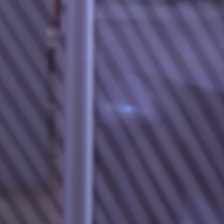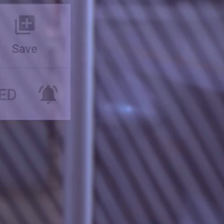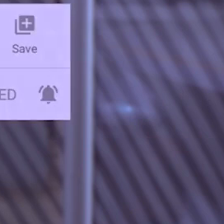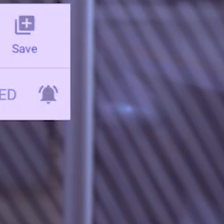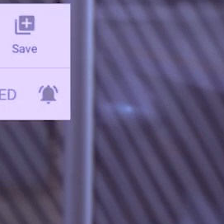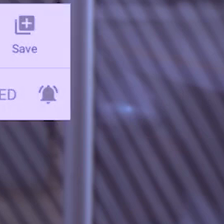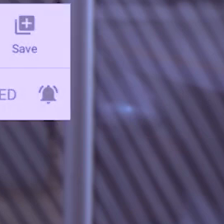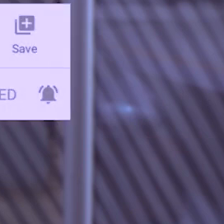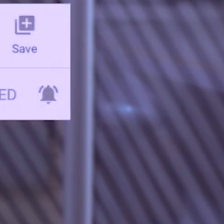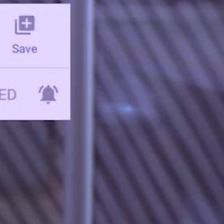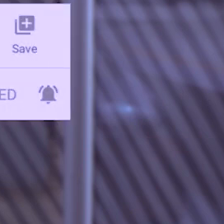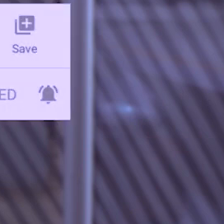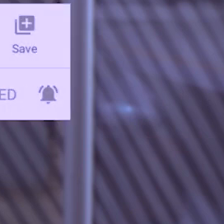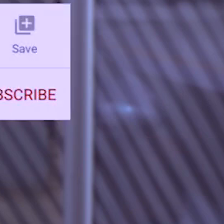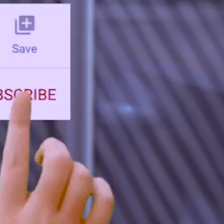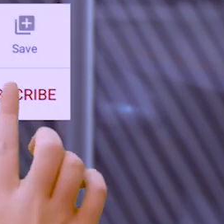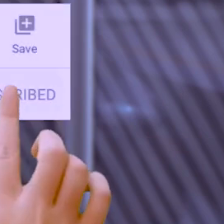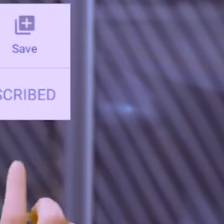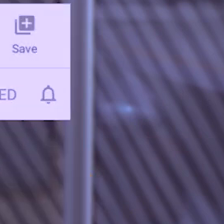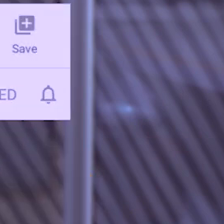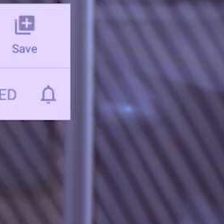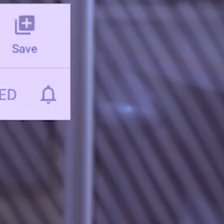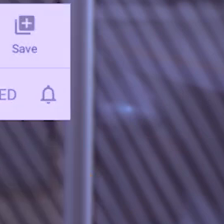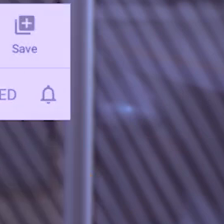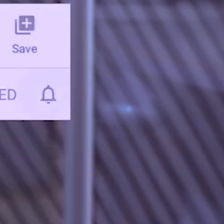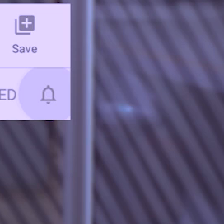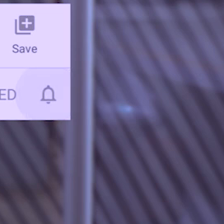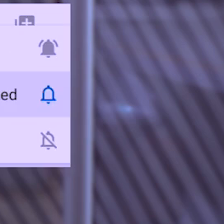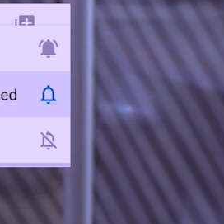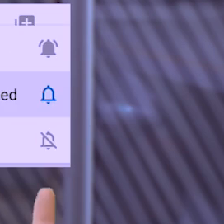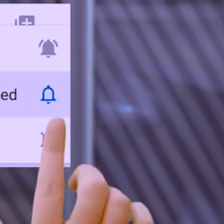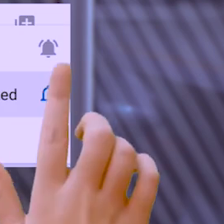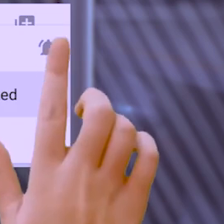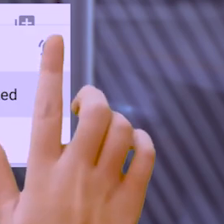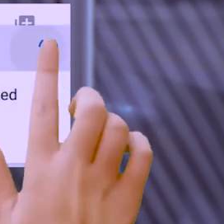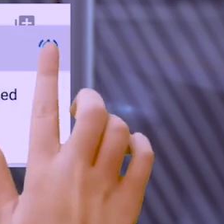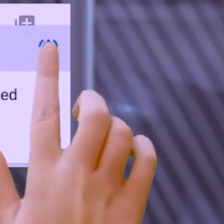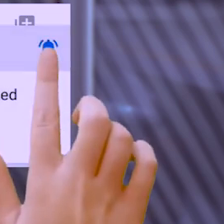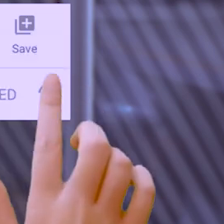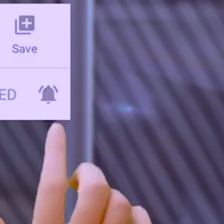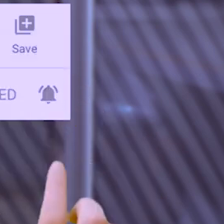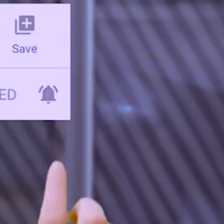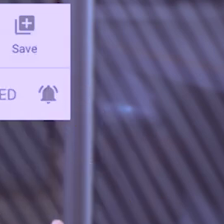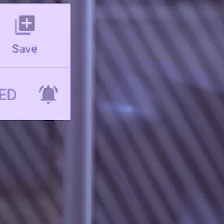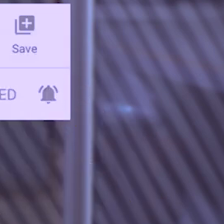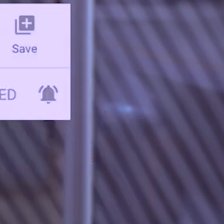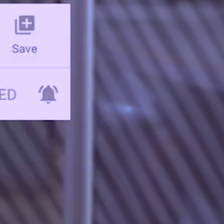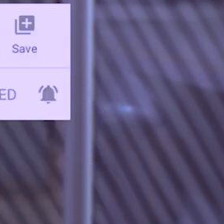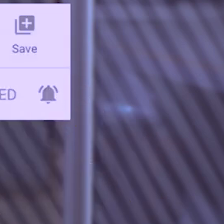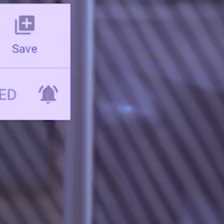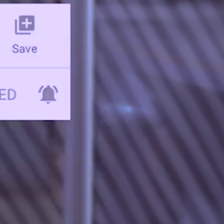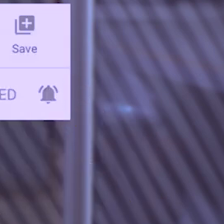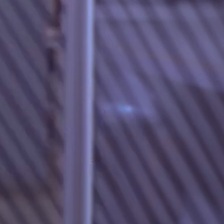Before you watch this video, don't forget to like and subscribe to Social Media Hegemon TV, and do not forget to press the notification button and to get